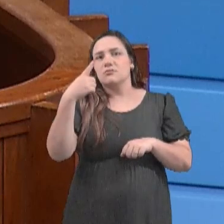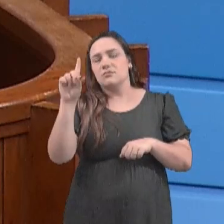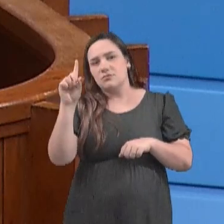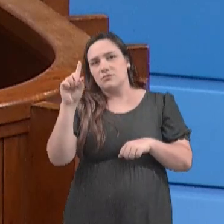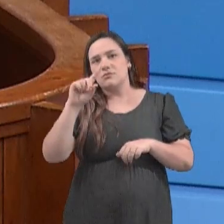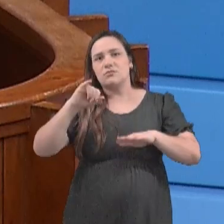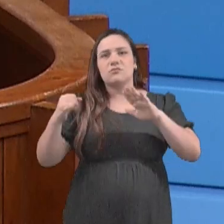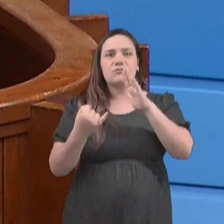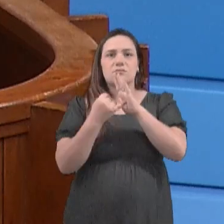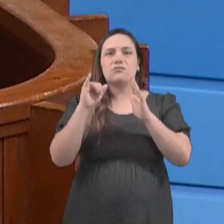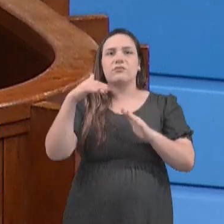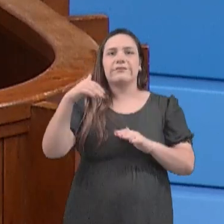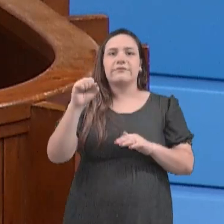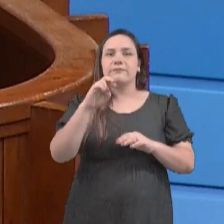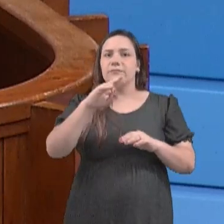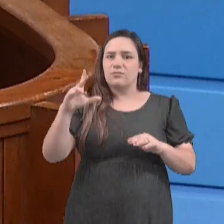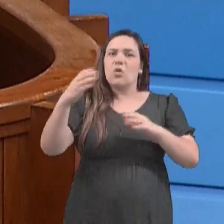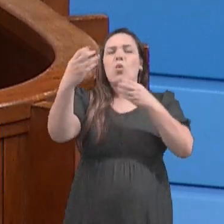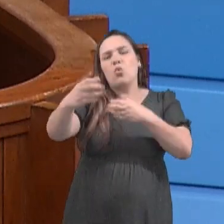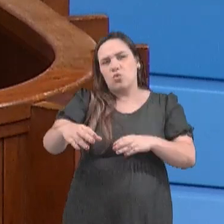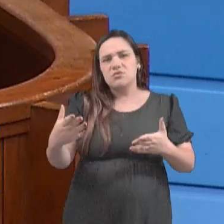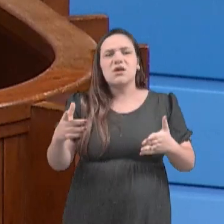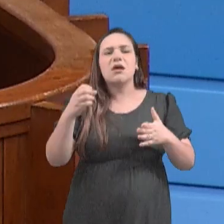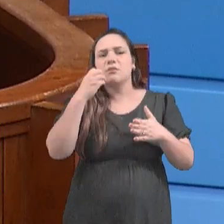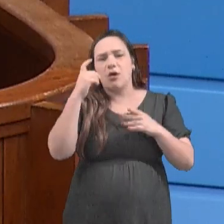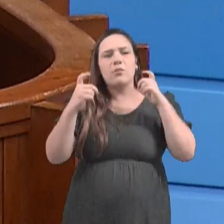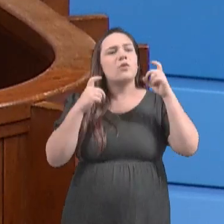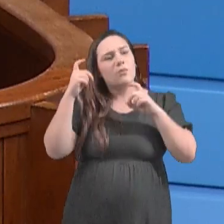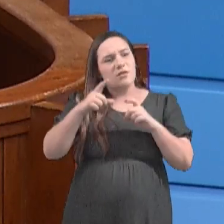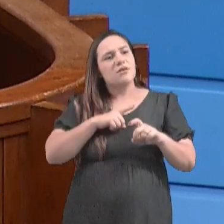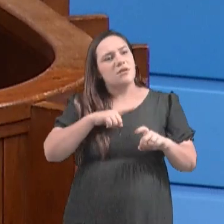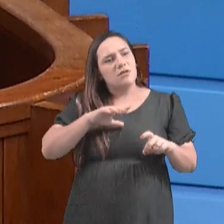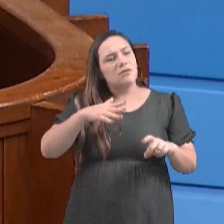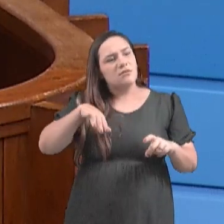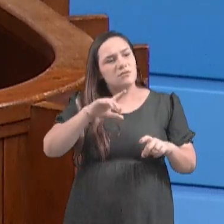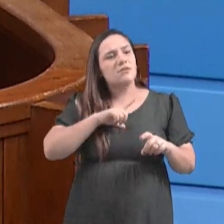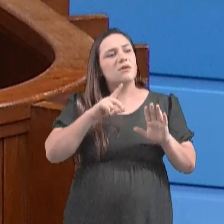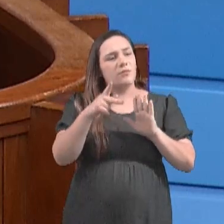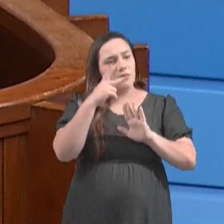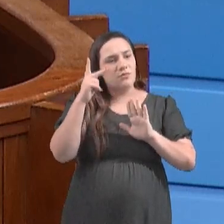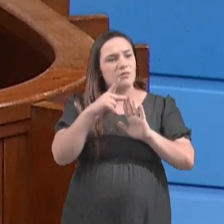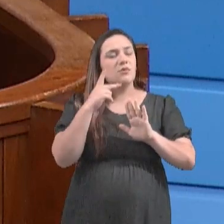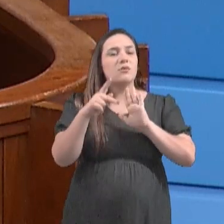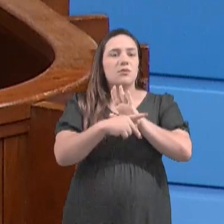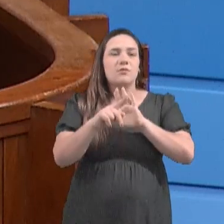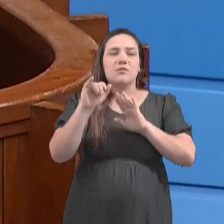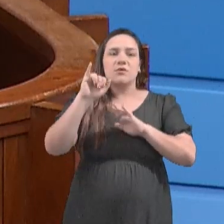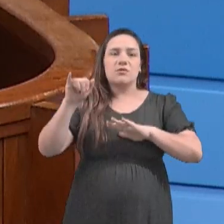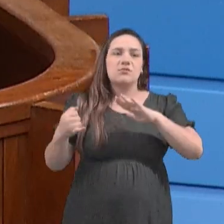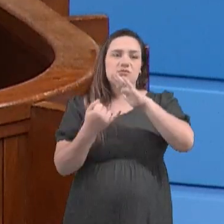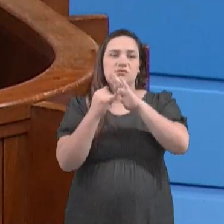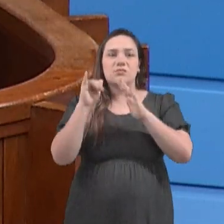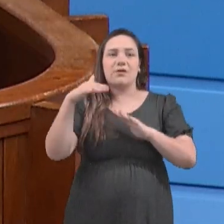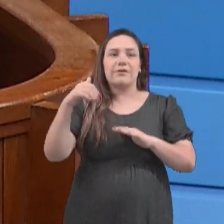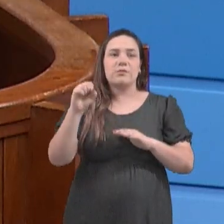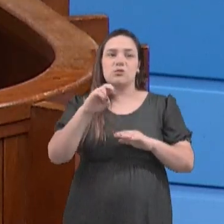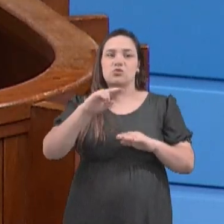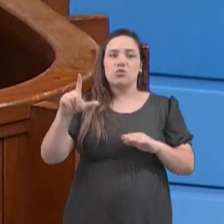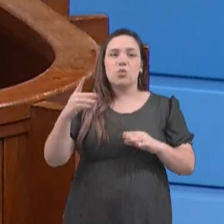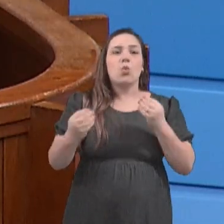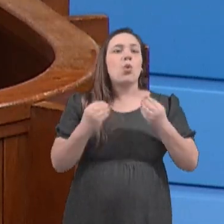de carreira competente, preocupado com essa situação. Inclusive, tem uma portaria do próprio Imasul que fala sobre o